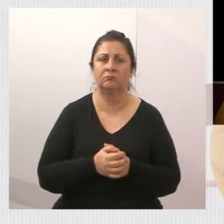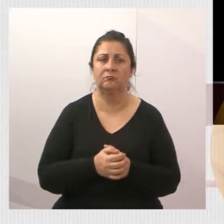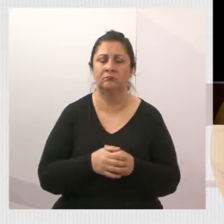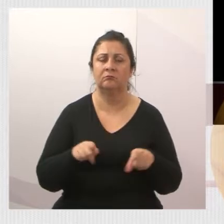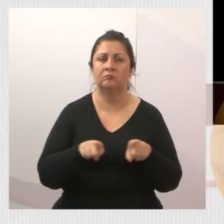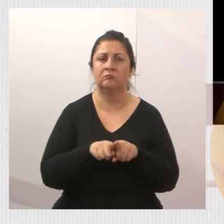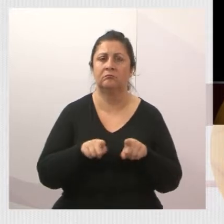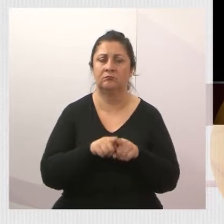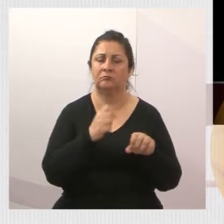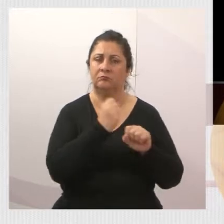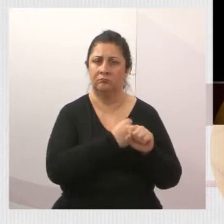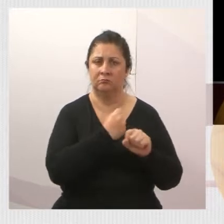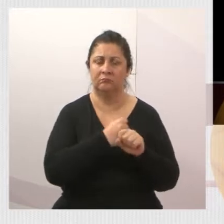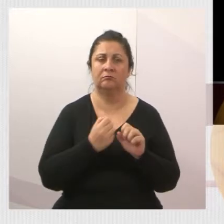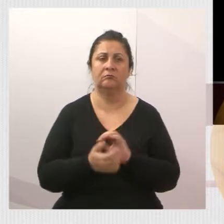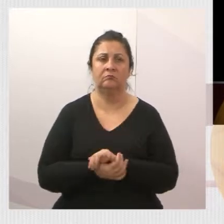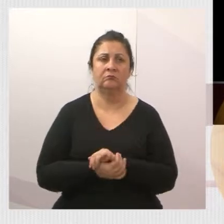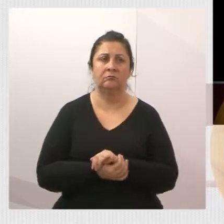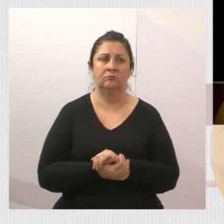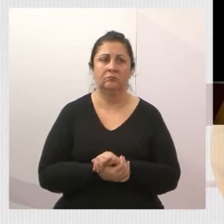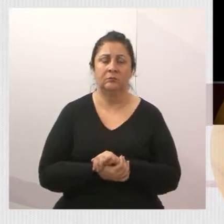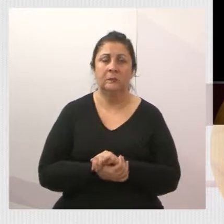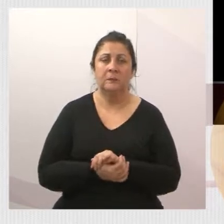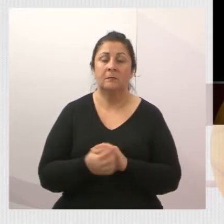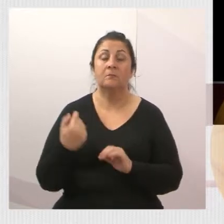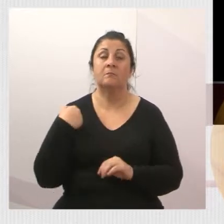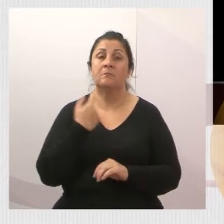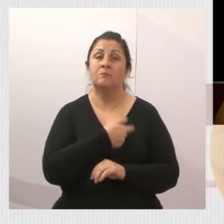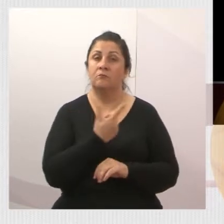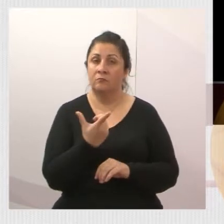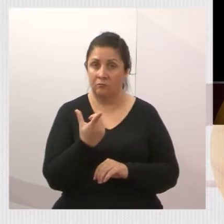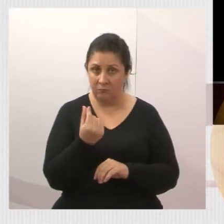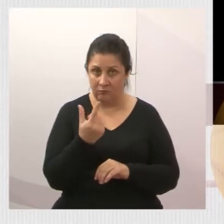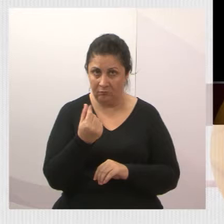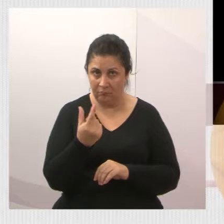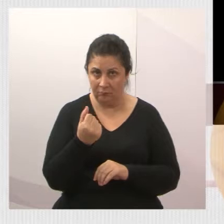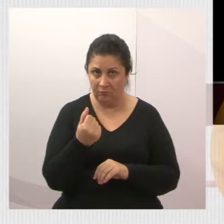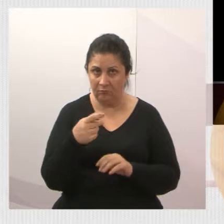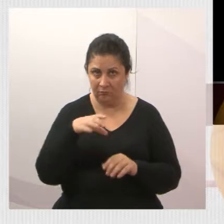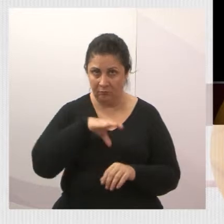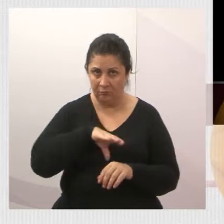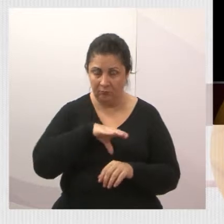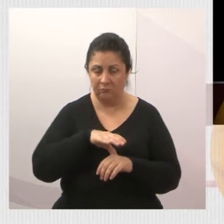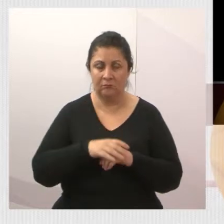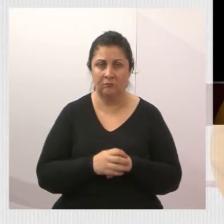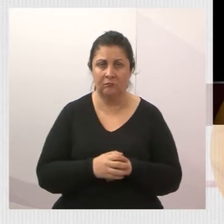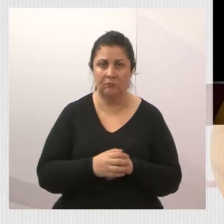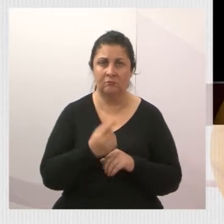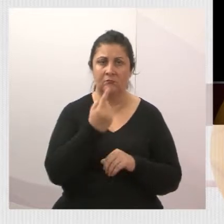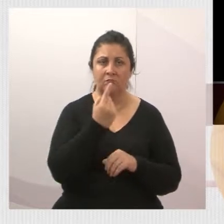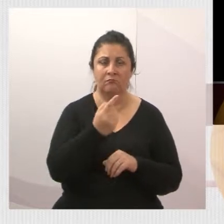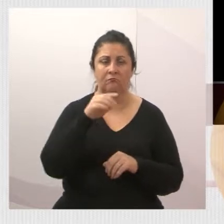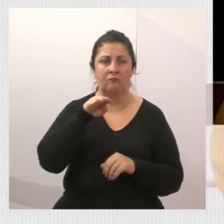infra também. A nossa arrecadação está estimada numa previsão orçamentária de